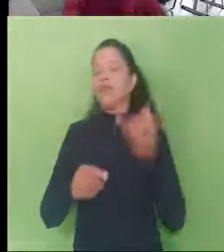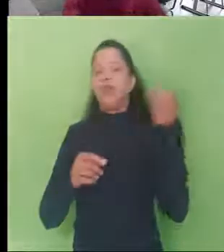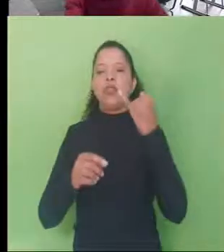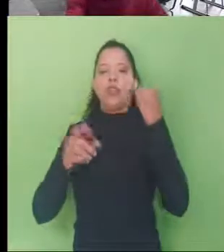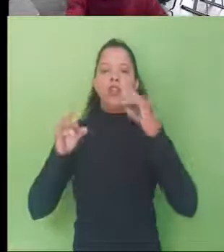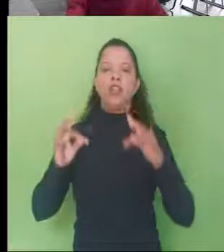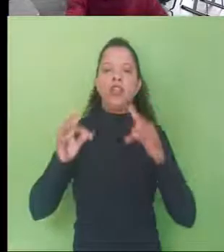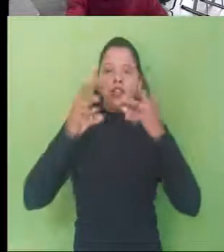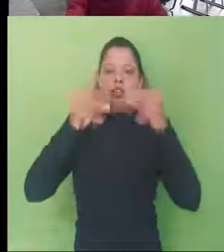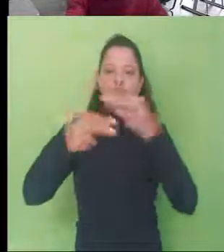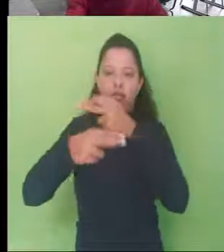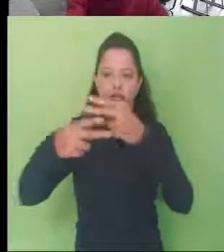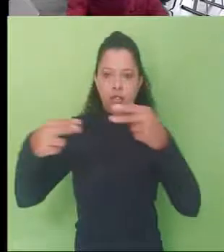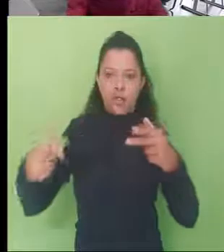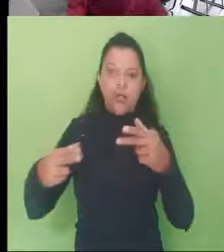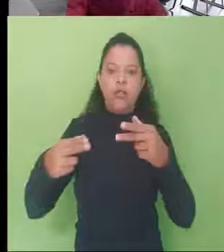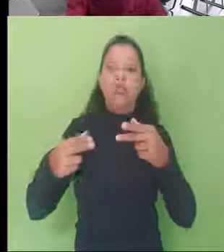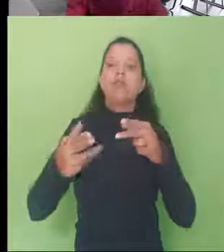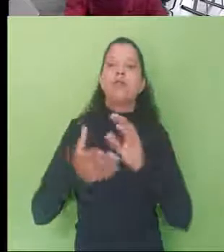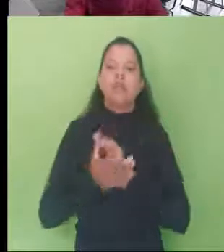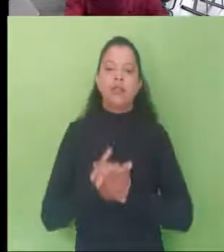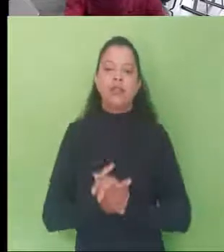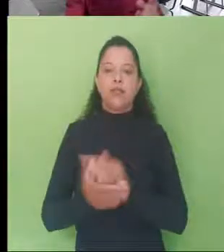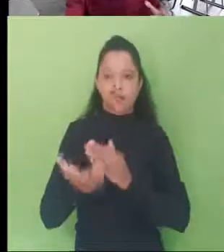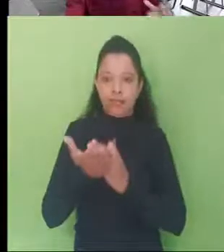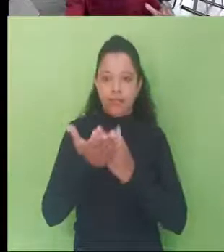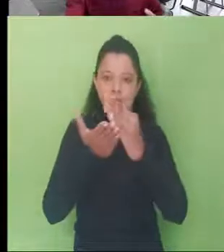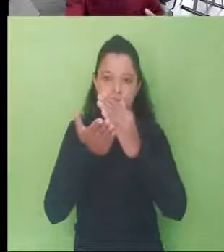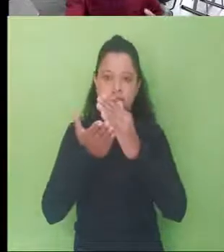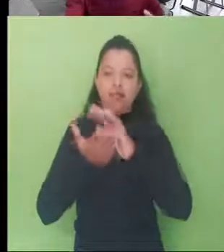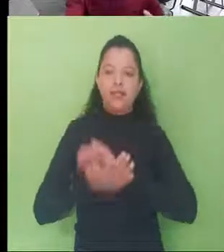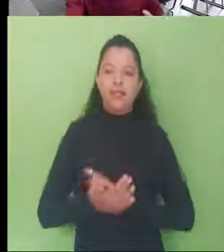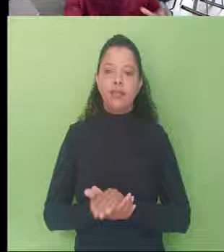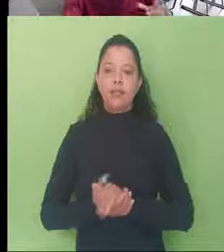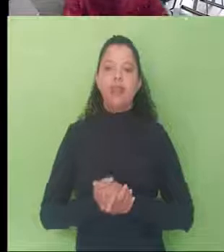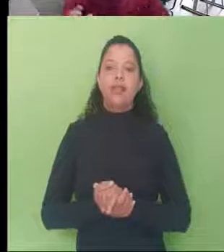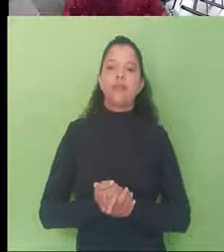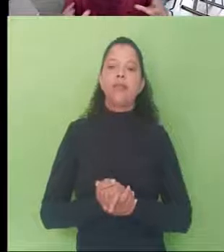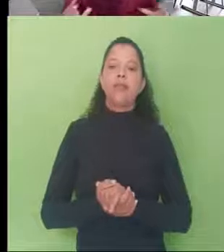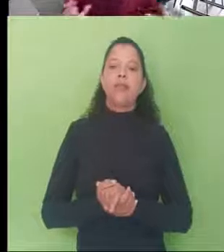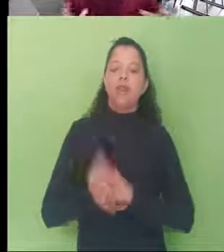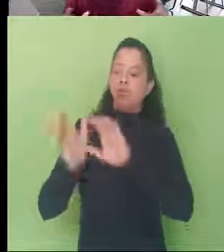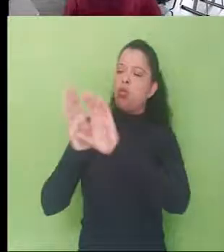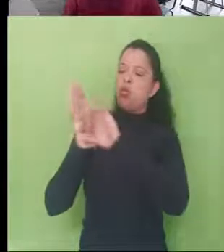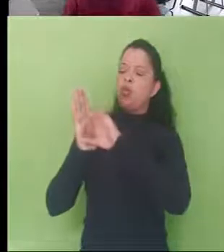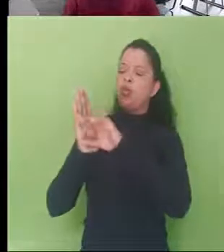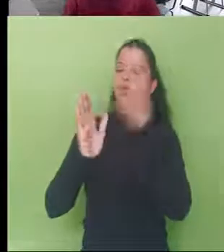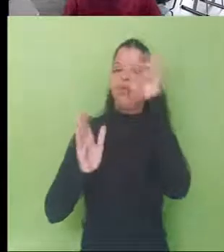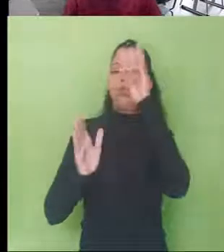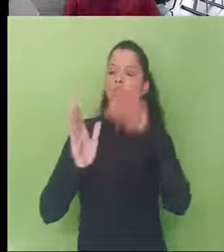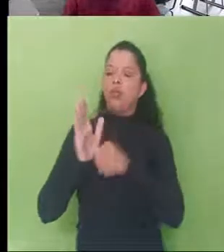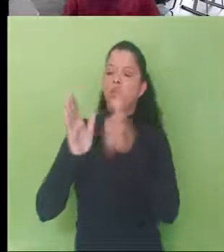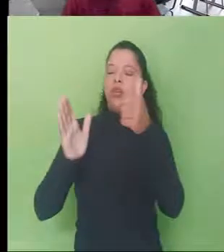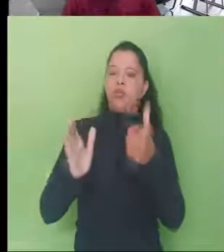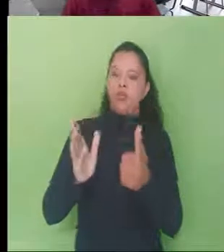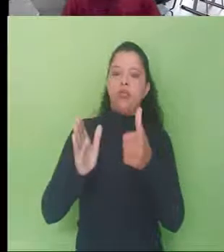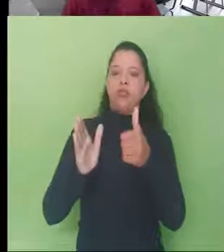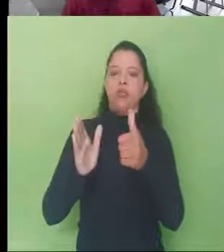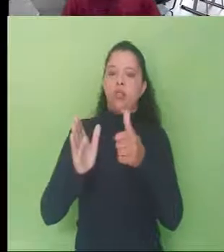Beleza? Continuemos. O conceito de história. Primeiro, história é uma